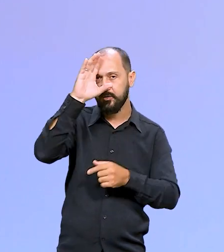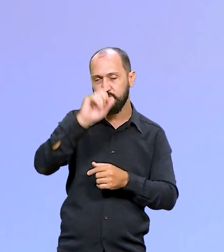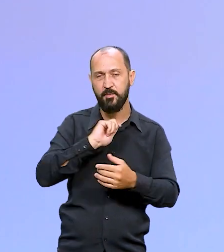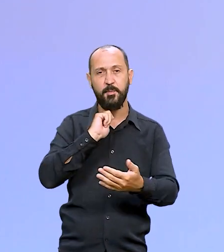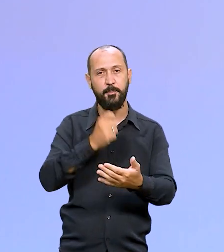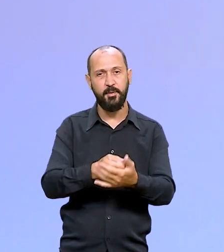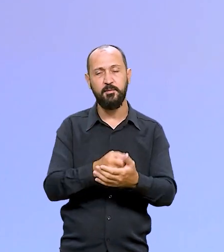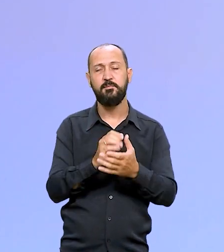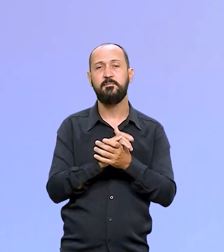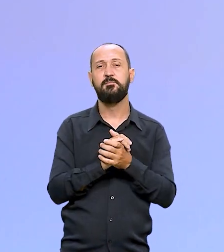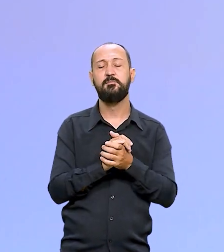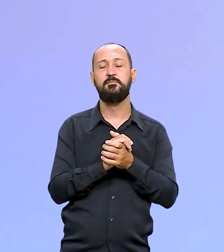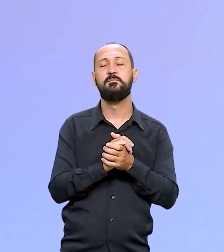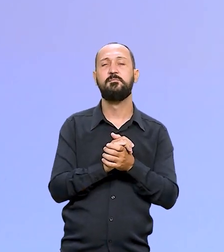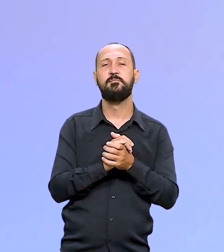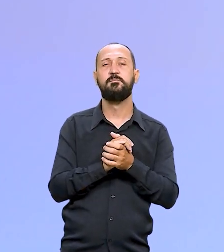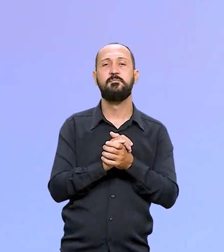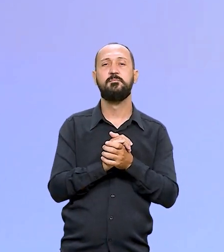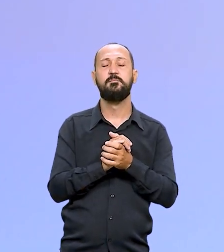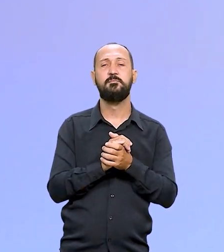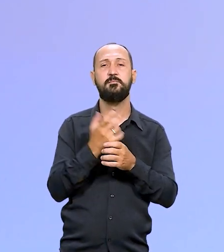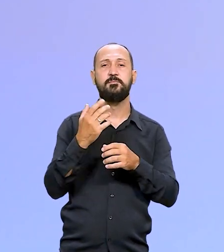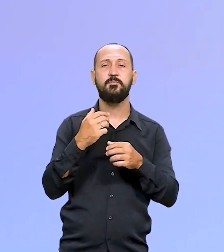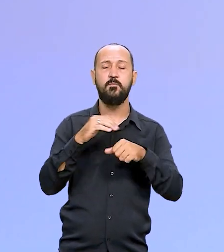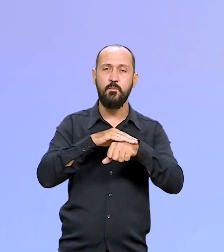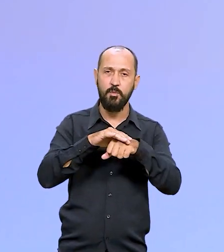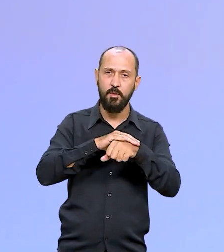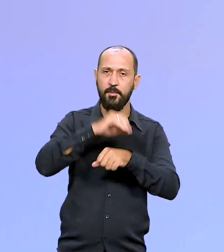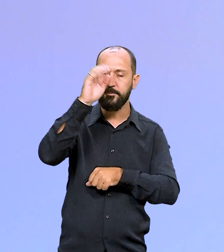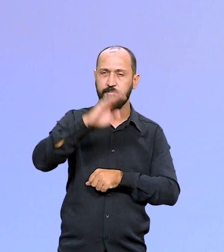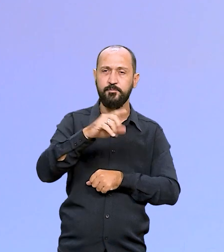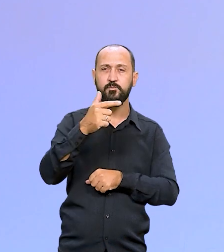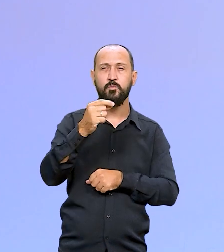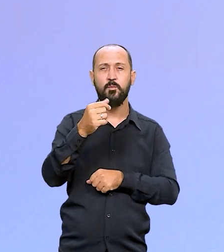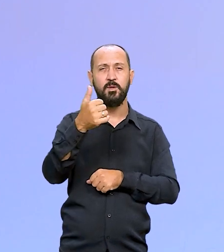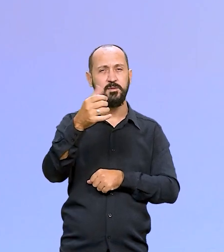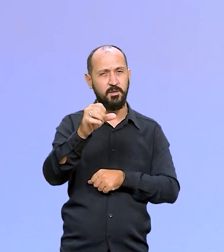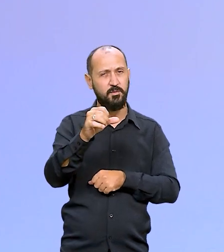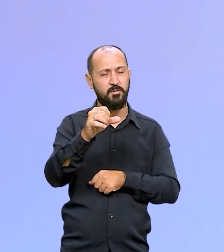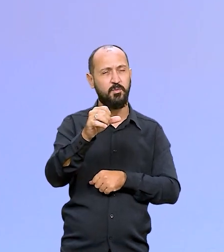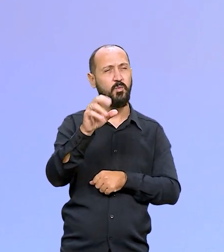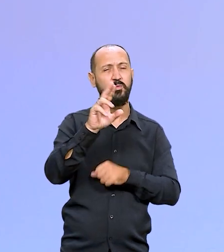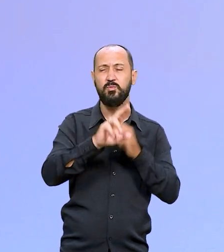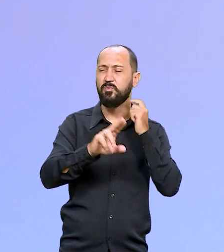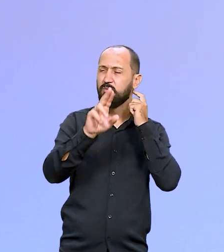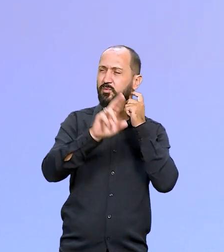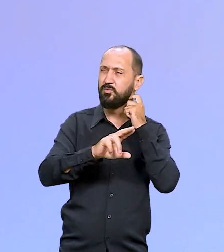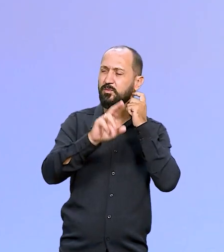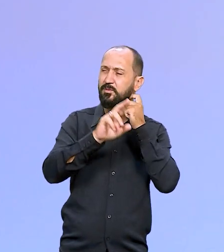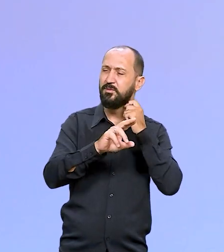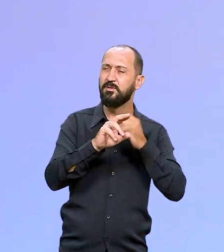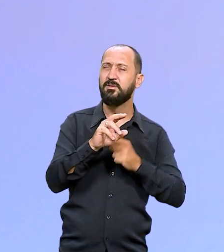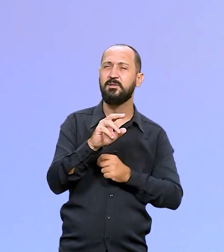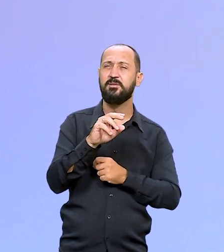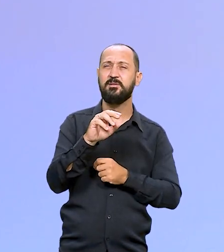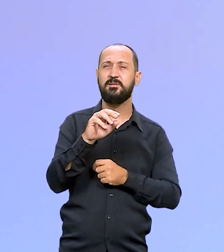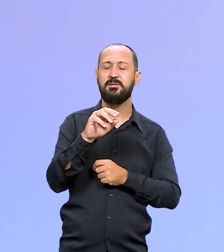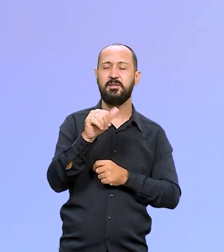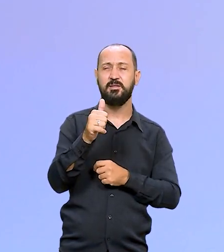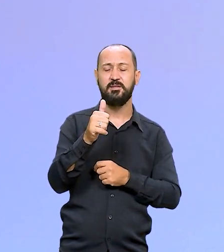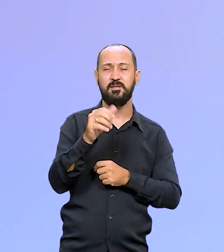uma eventual inadimplência no doing Business por exemplo nós estamos falando que o Brasil em 2019 Salvo engano ocupou a